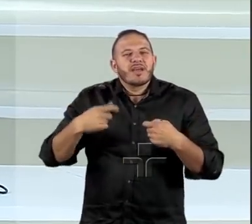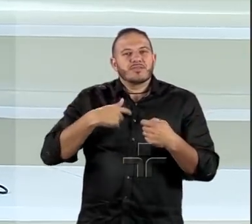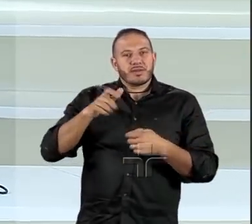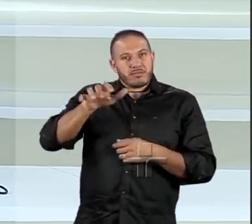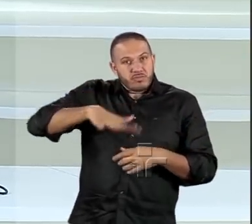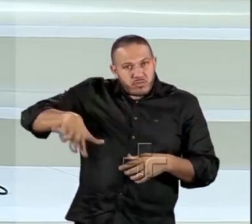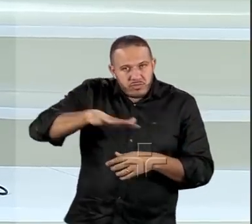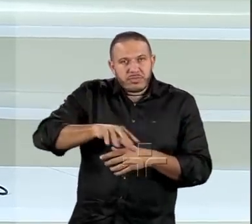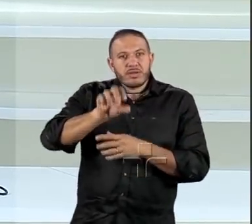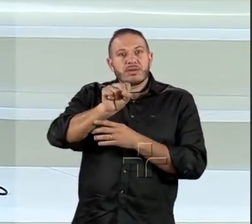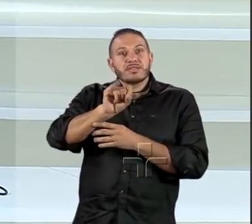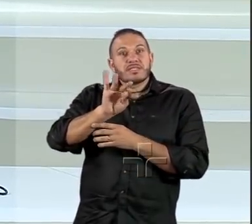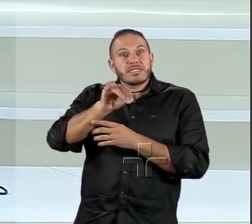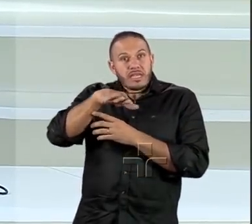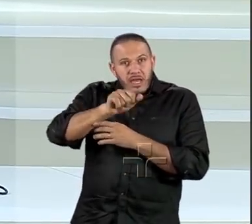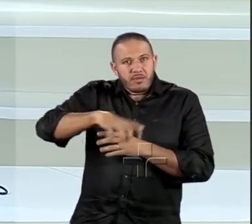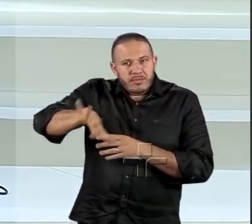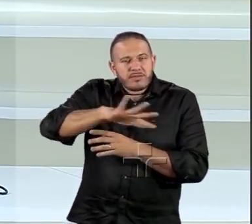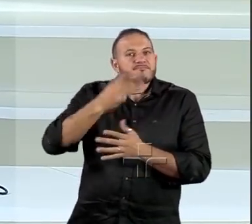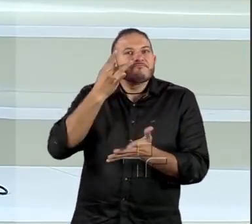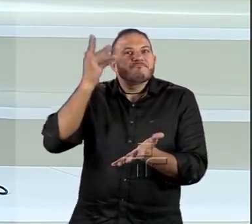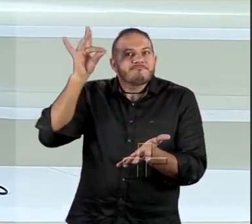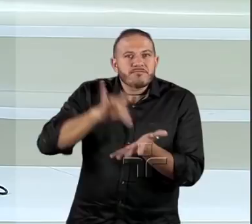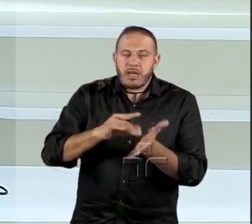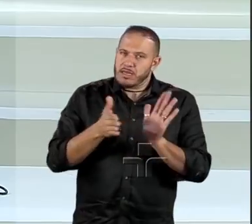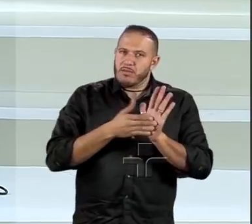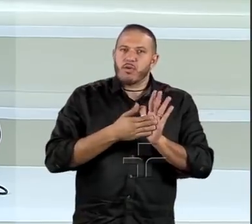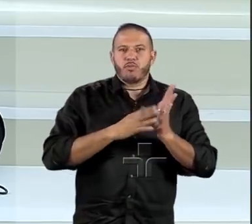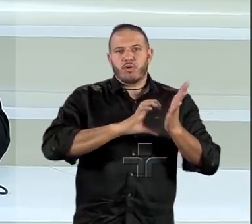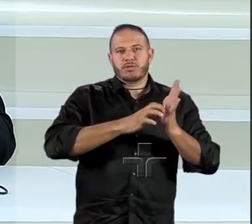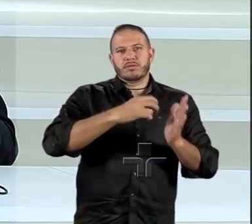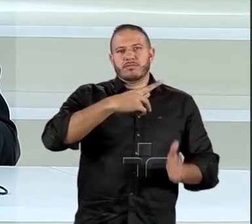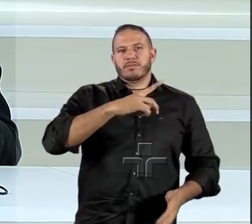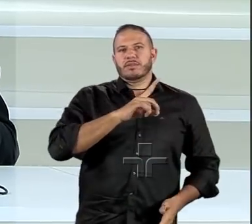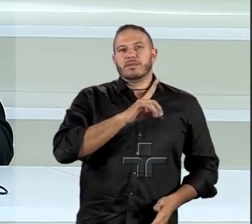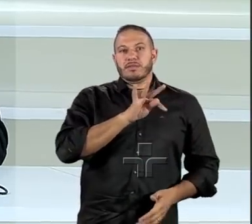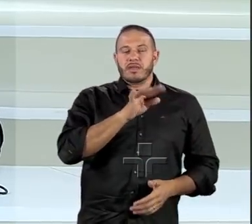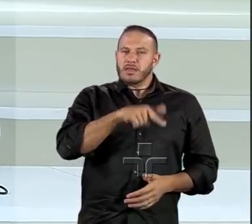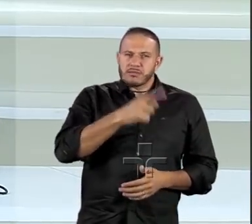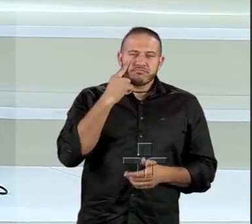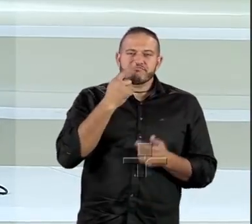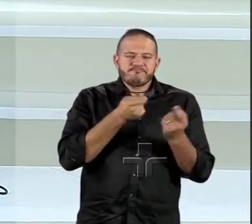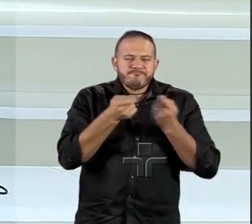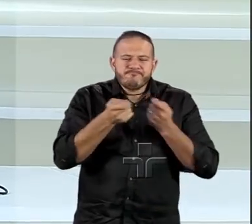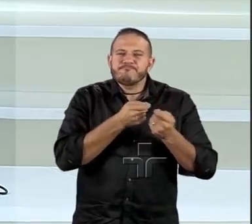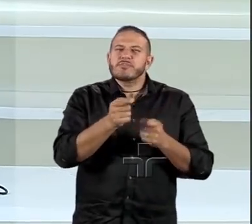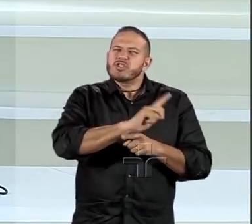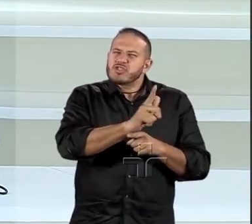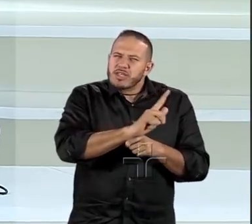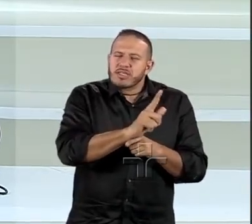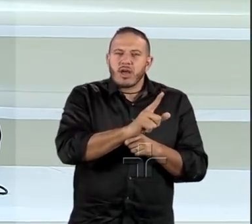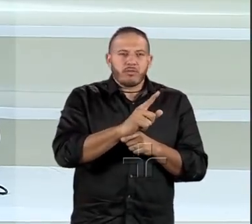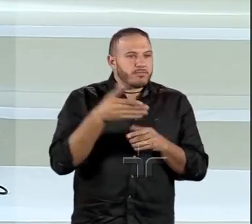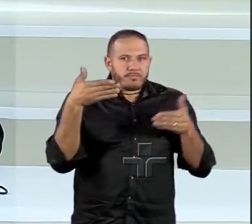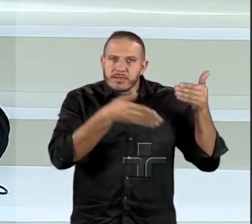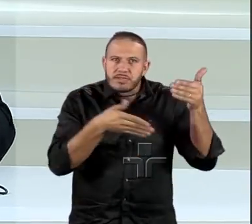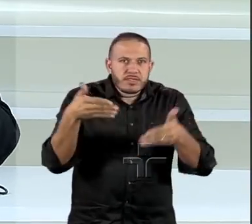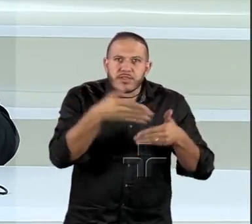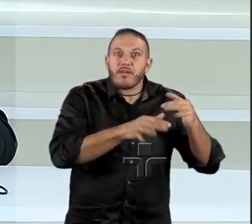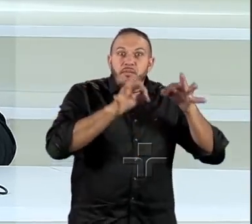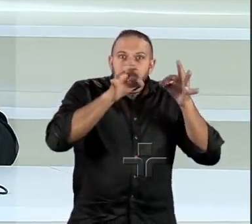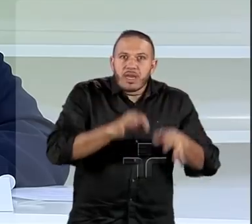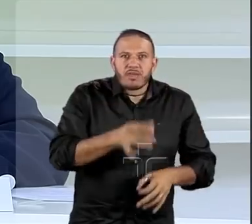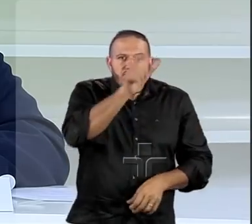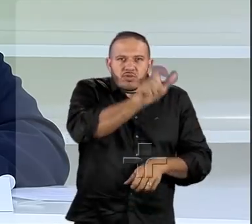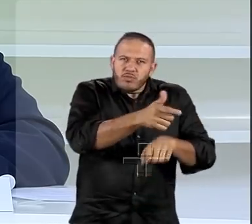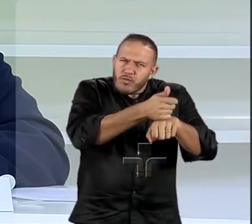sistema se consolide, e aí a proposta do PDT é isso, é fazer com que o sistema de gestão seja participativo mesmo, é que o profissional